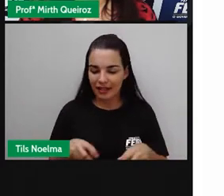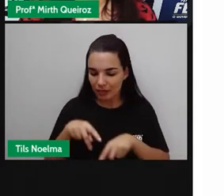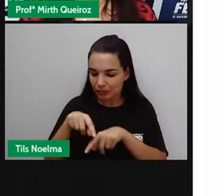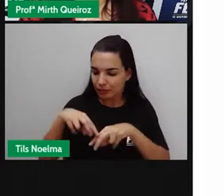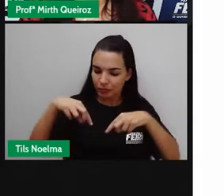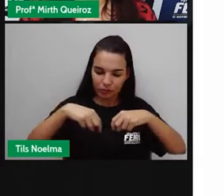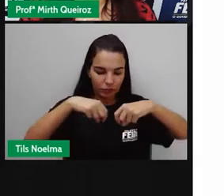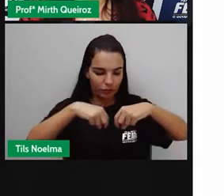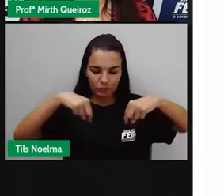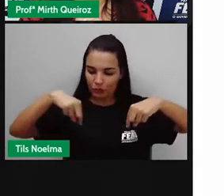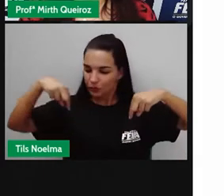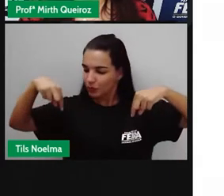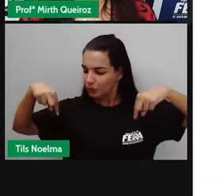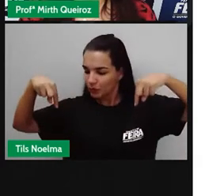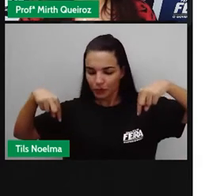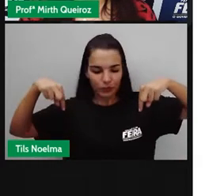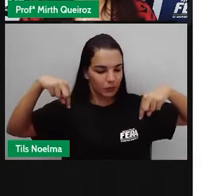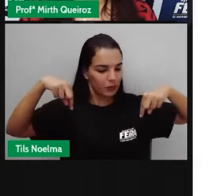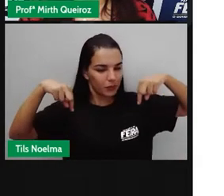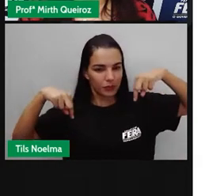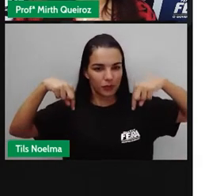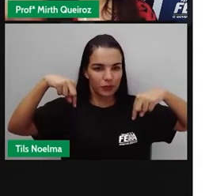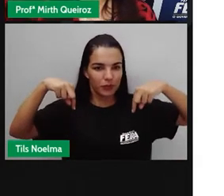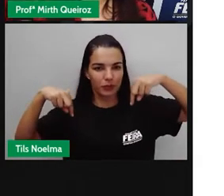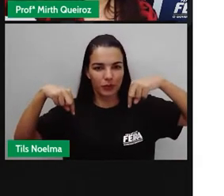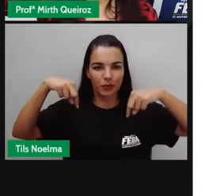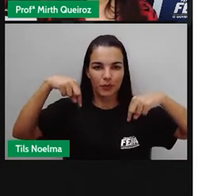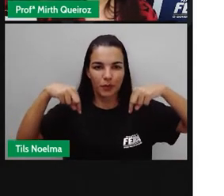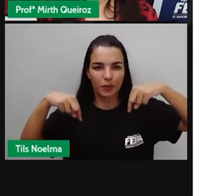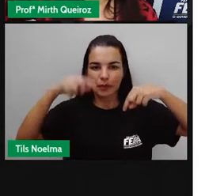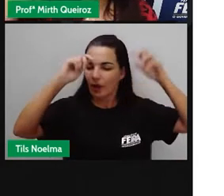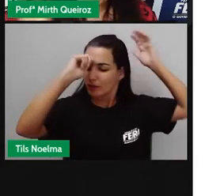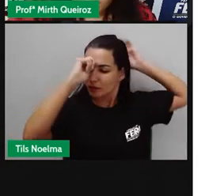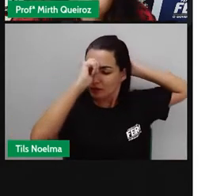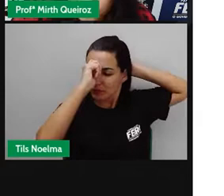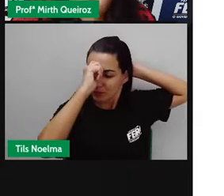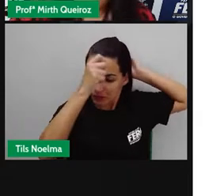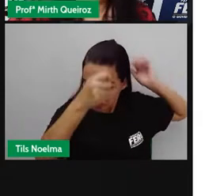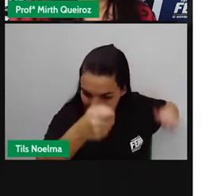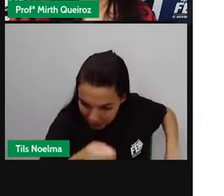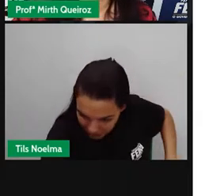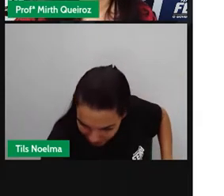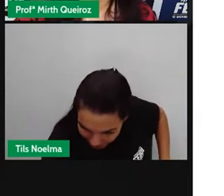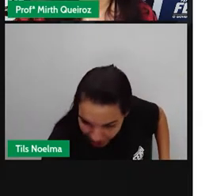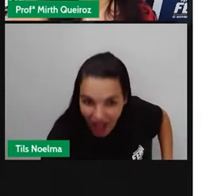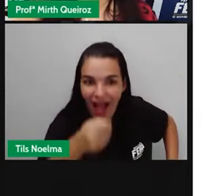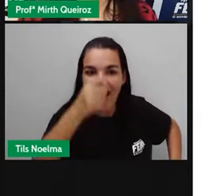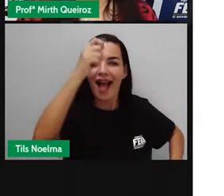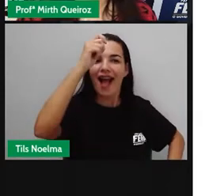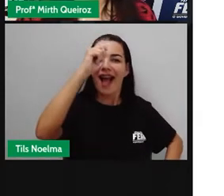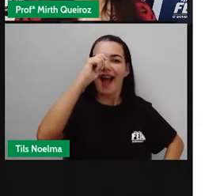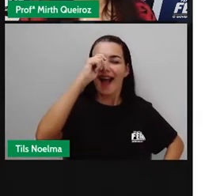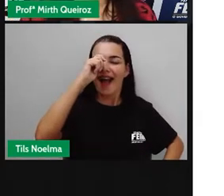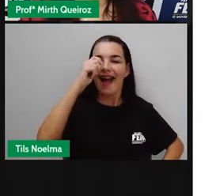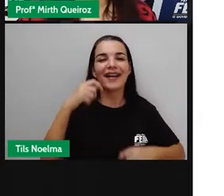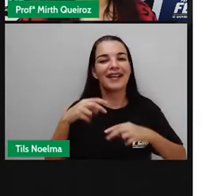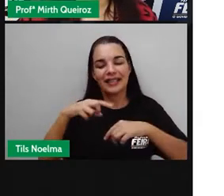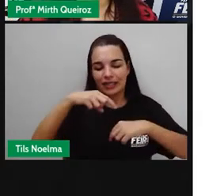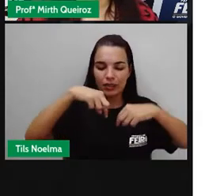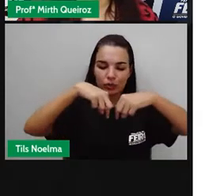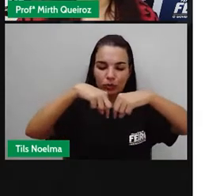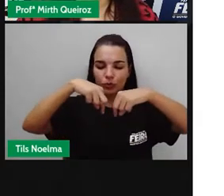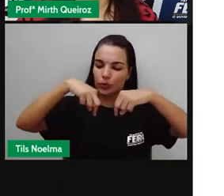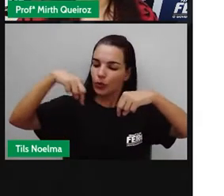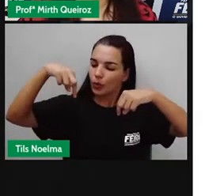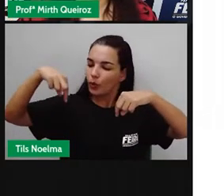voltam aos seus lugares, caminhando de costas. Geralmente eles tiram o chapéu, né, para poder cumprimentar as damas e depois retornam